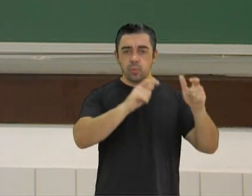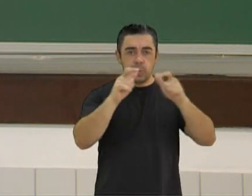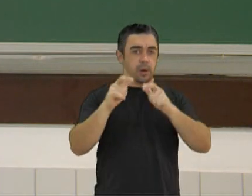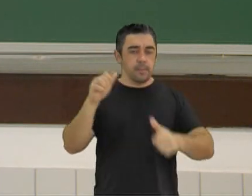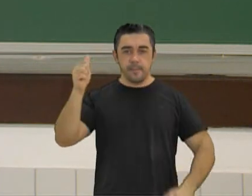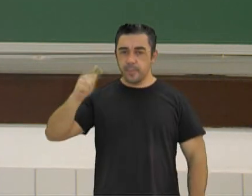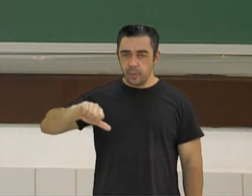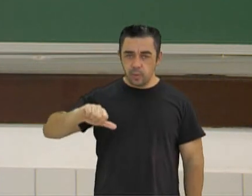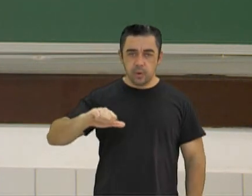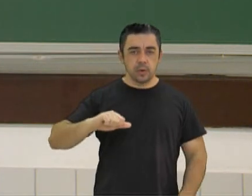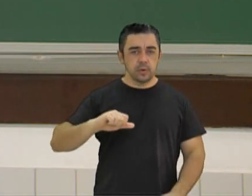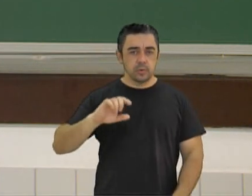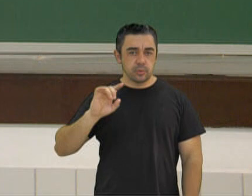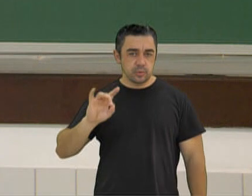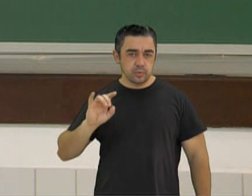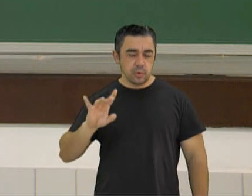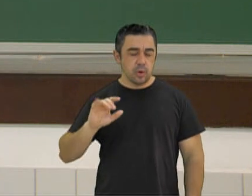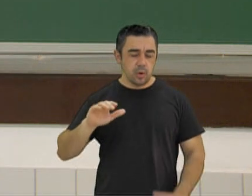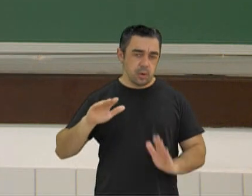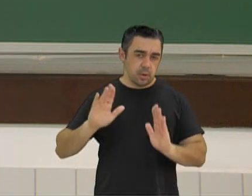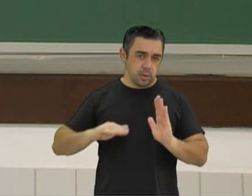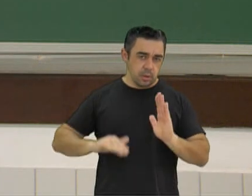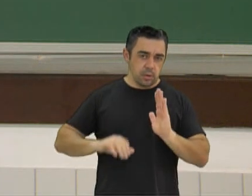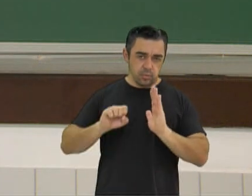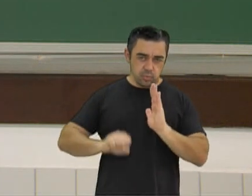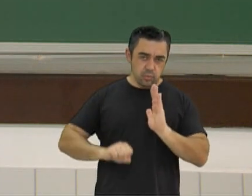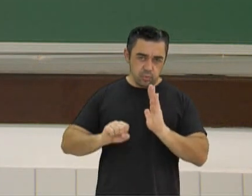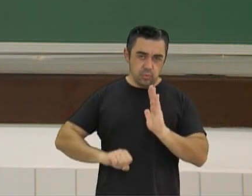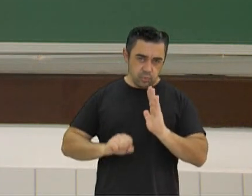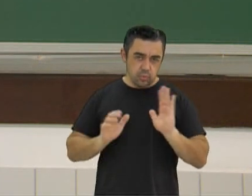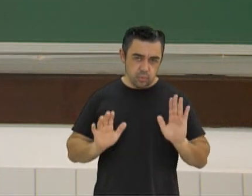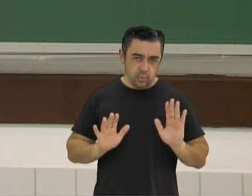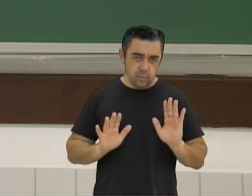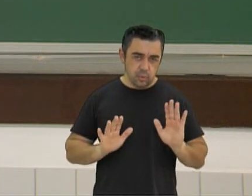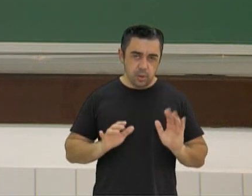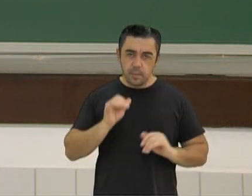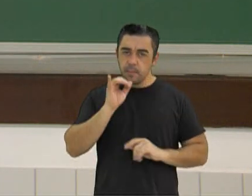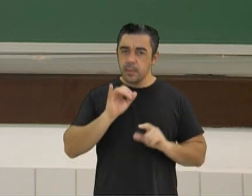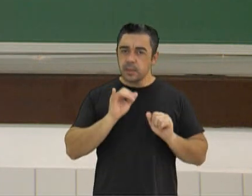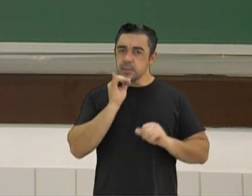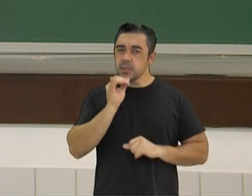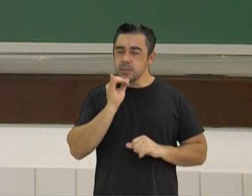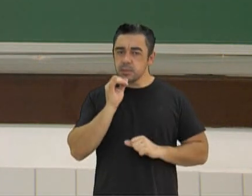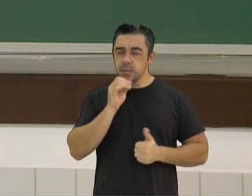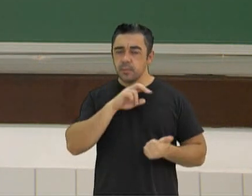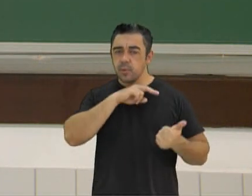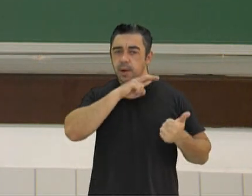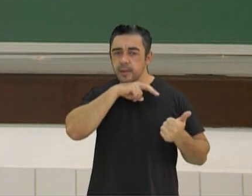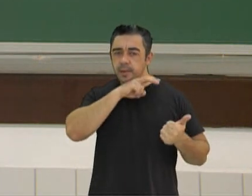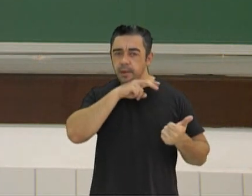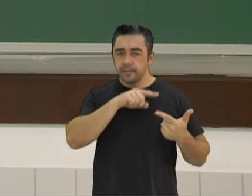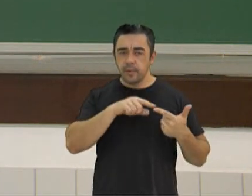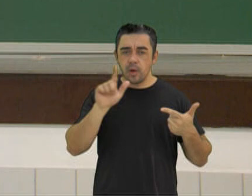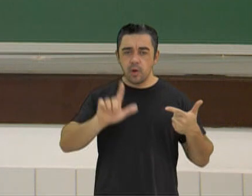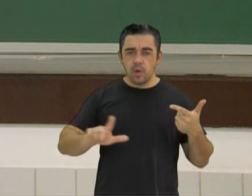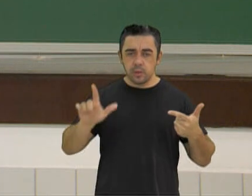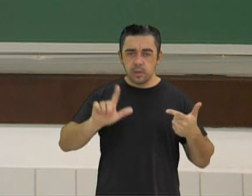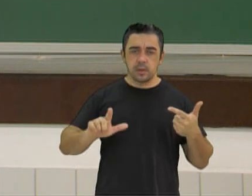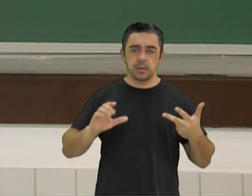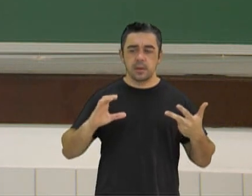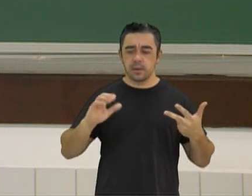que tirando a parte mais sul, né? Mas quando a gente tem lá Cascavel, Londrina,